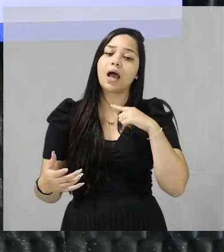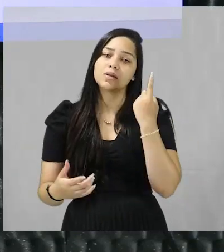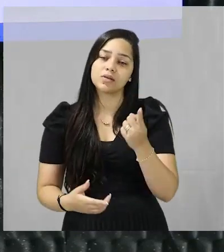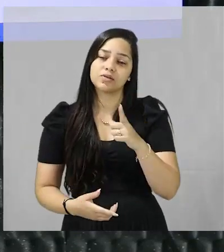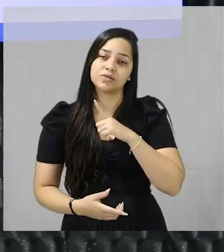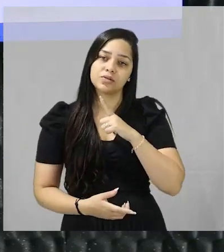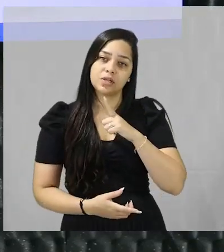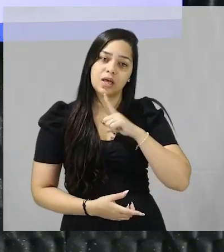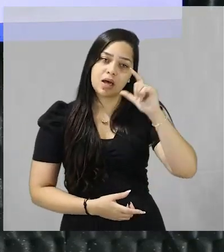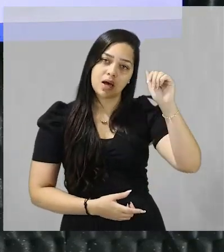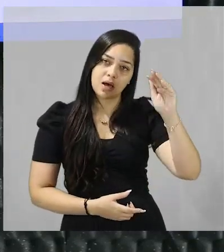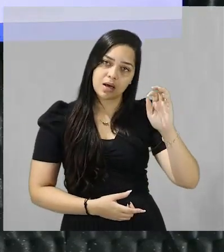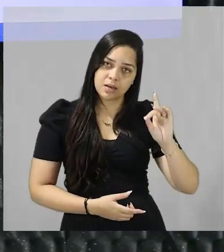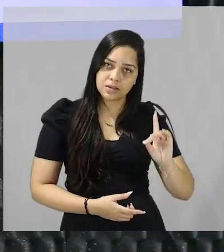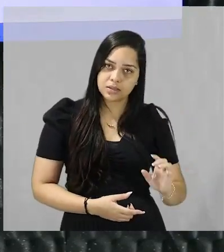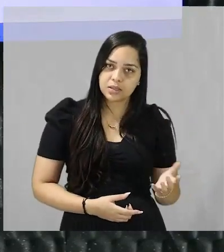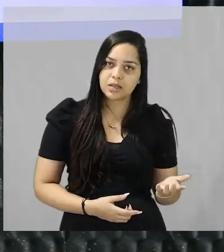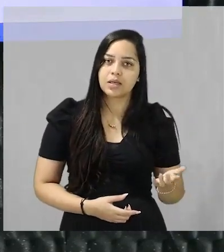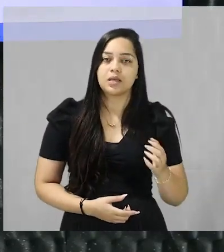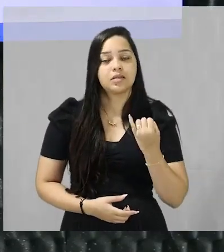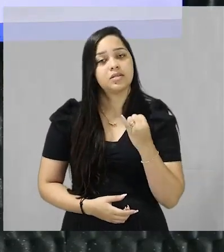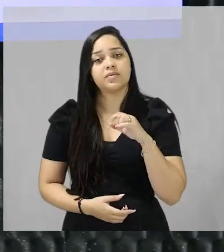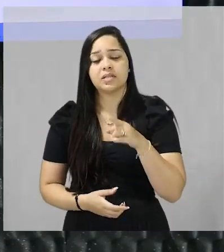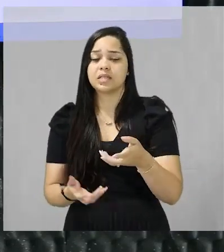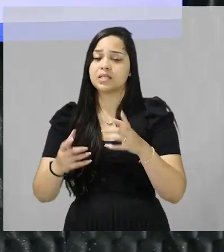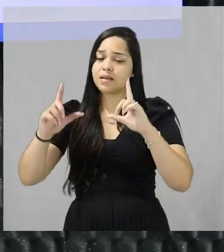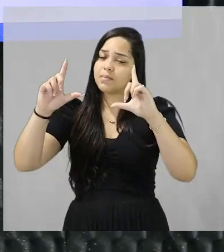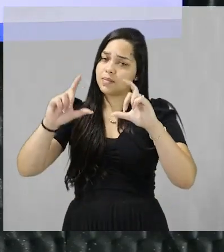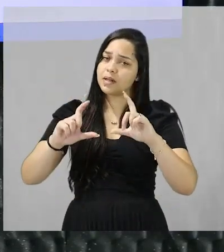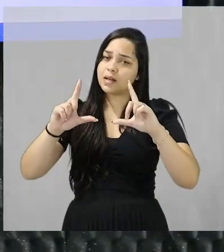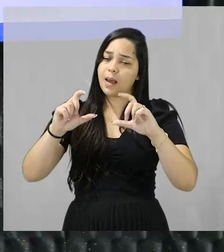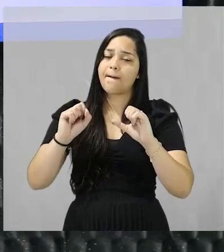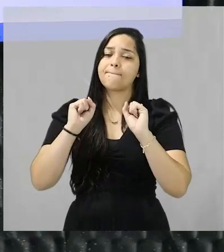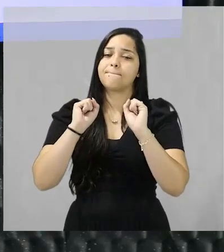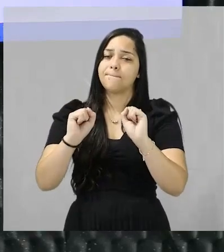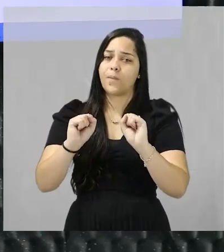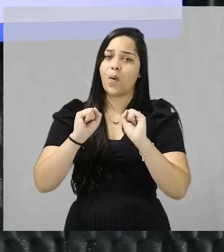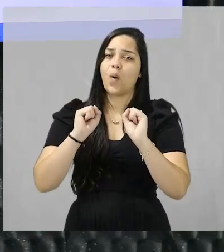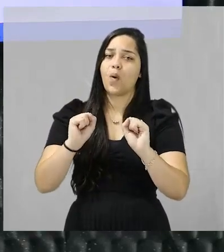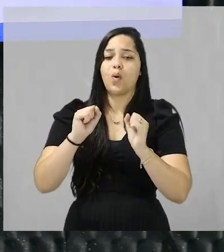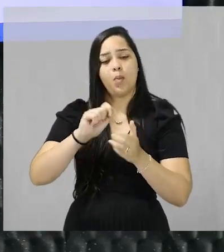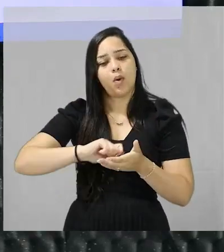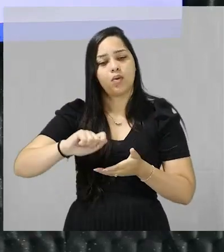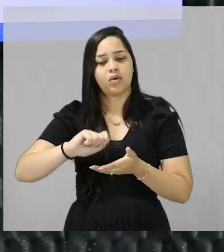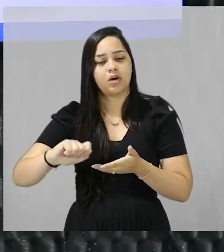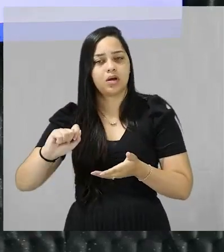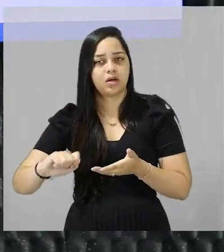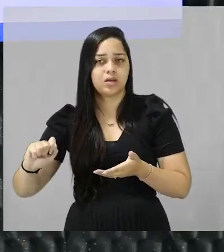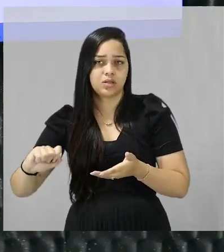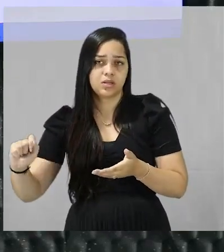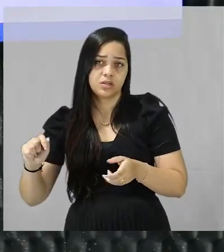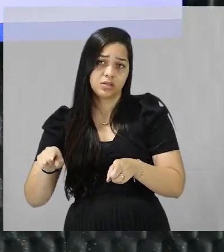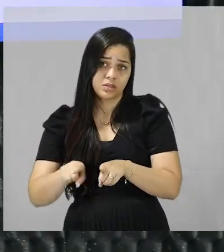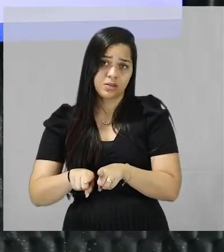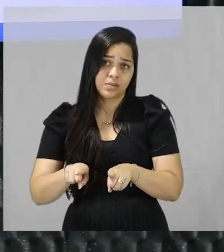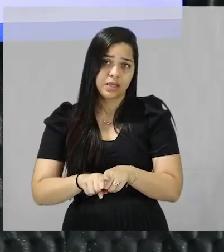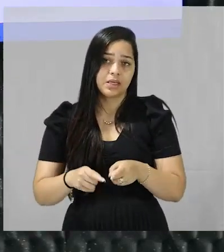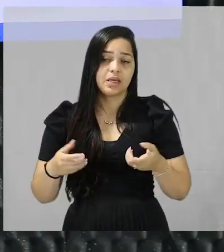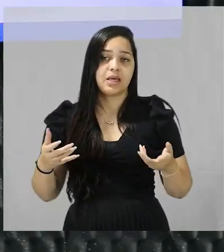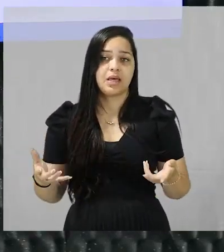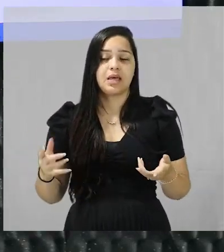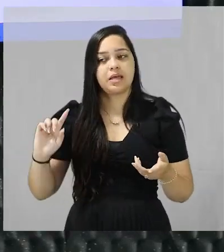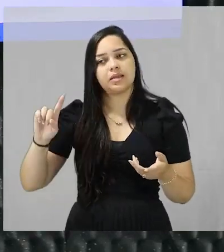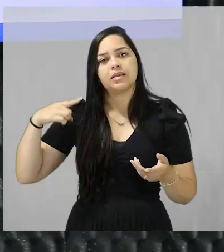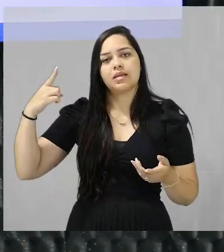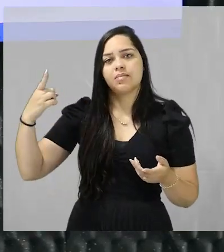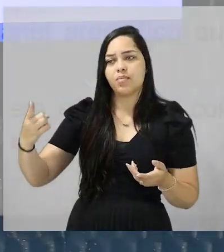as alternativas, né? Se você quiser printar, para poder passar para o caderno e mais